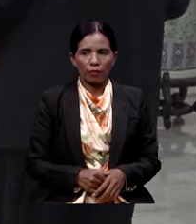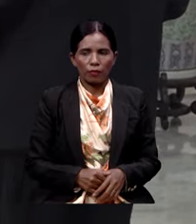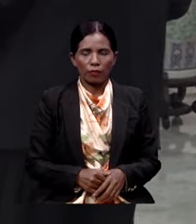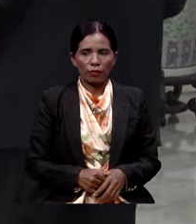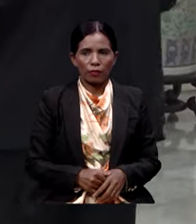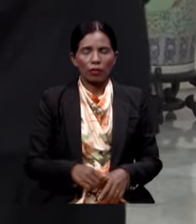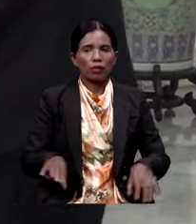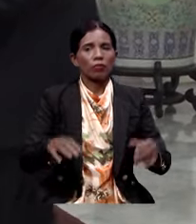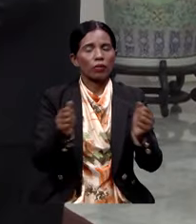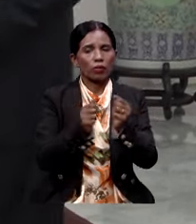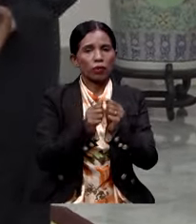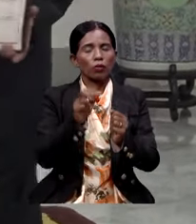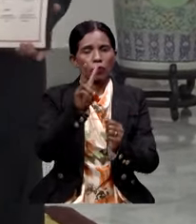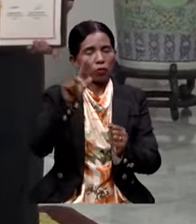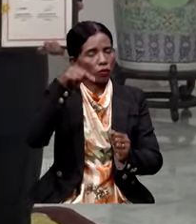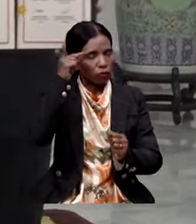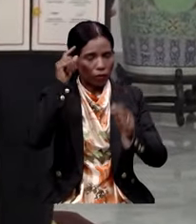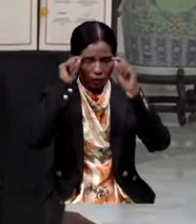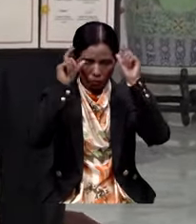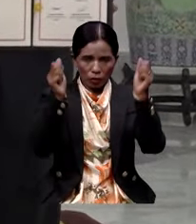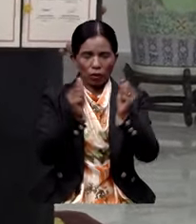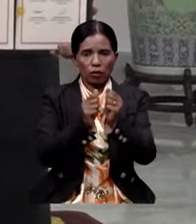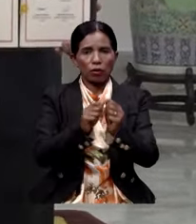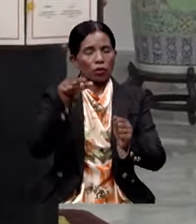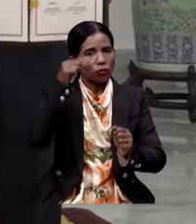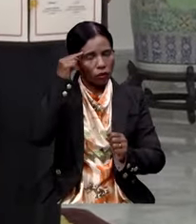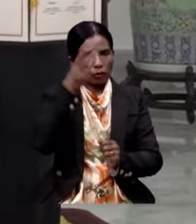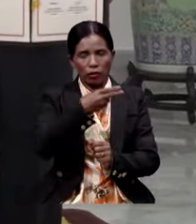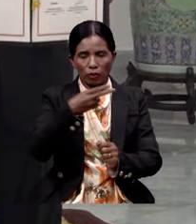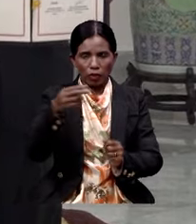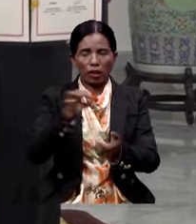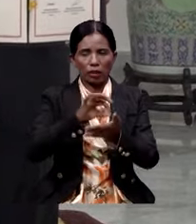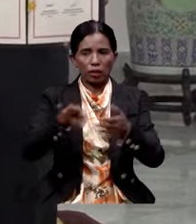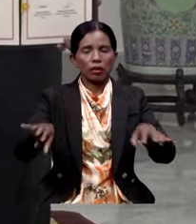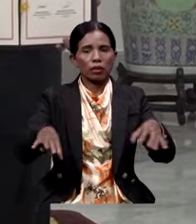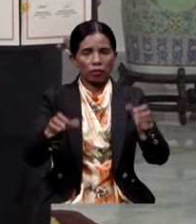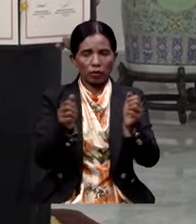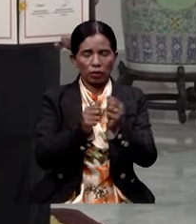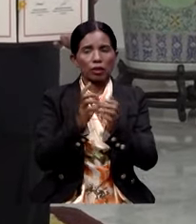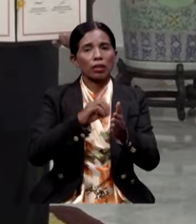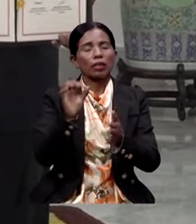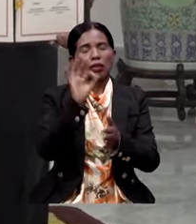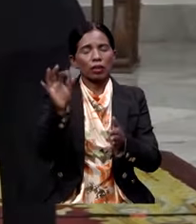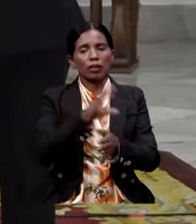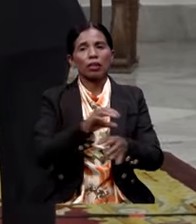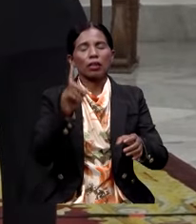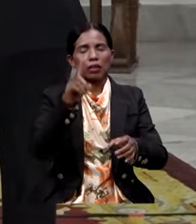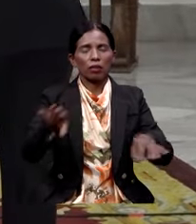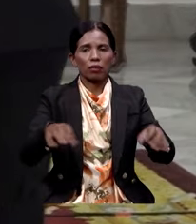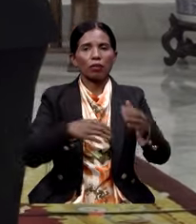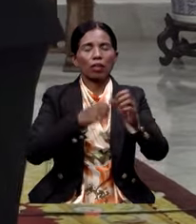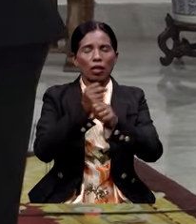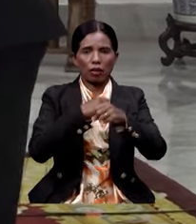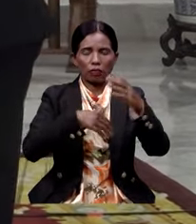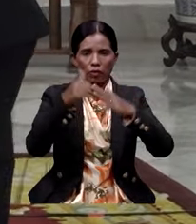Acordo Rua Nebema, governo Timor-Leste, no governo República Indonésia, assina sexta semana, né? E de acordo com a cooperação e a setor